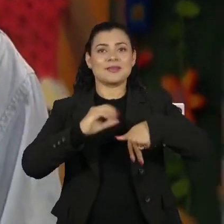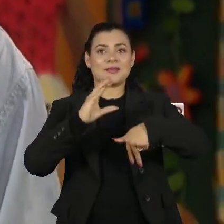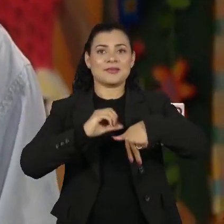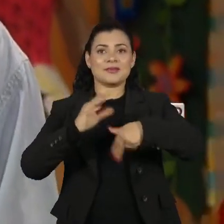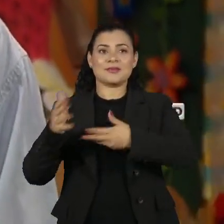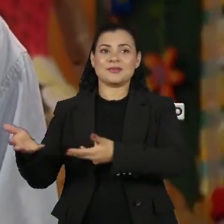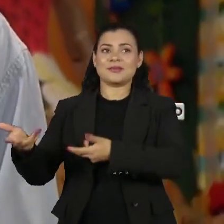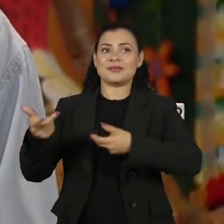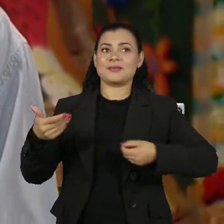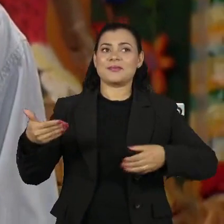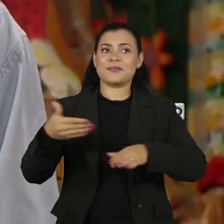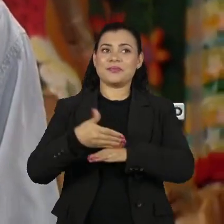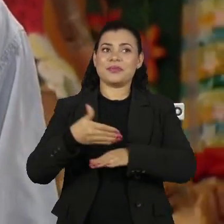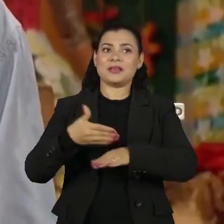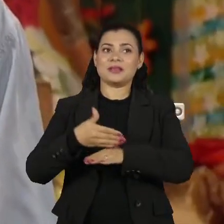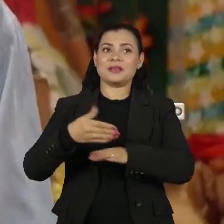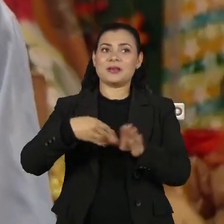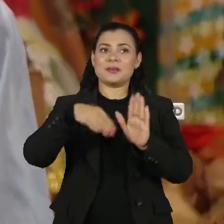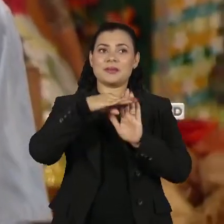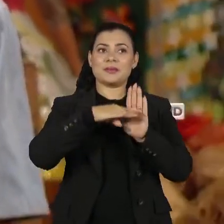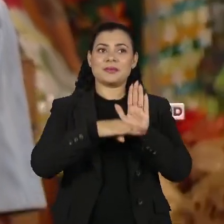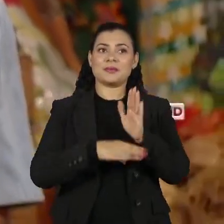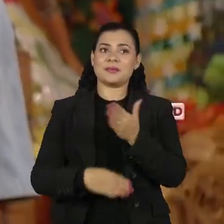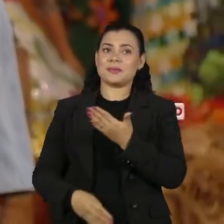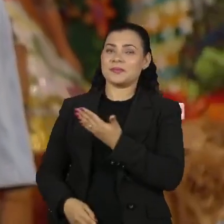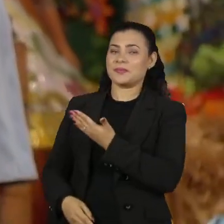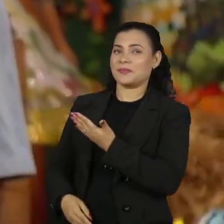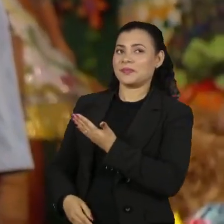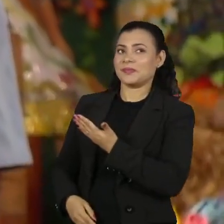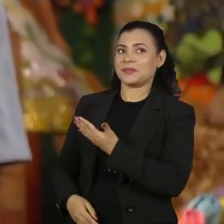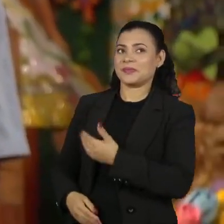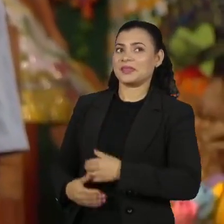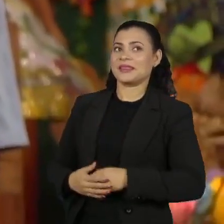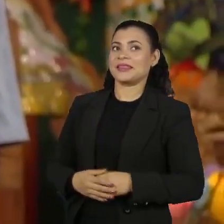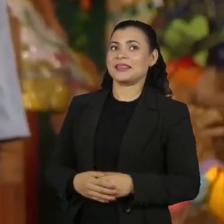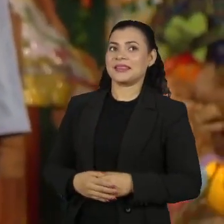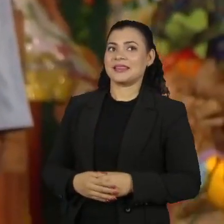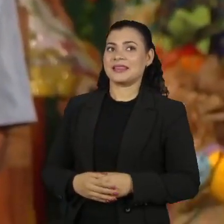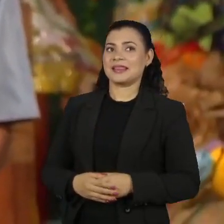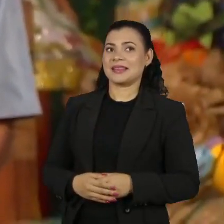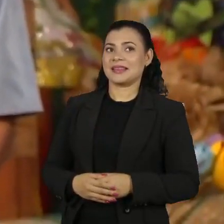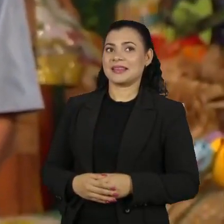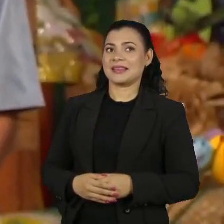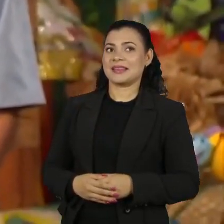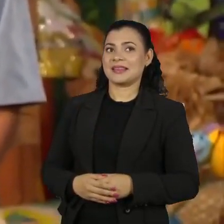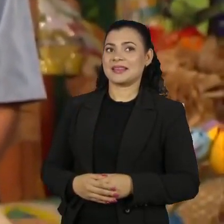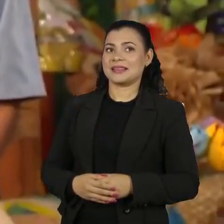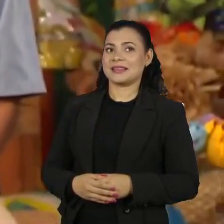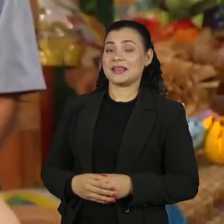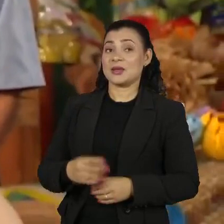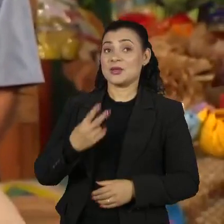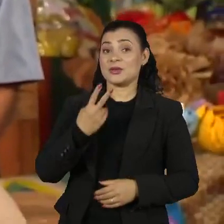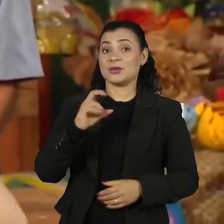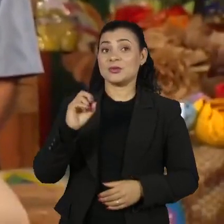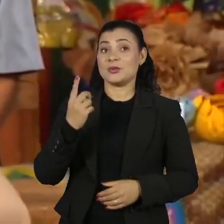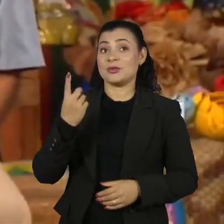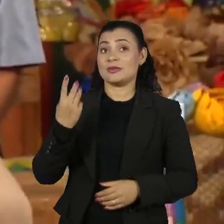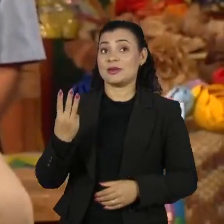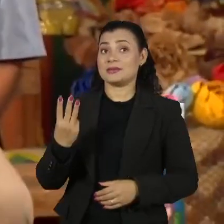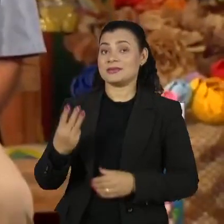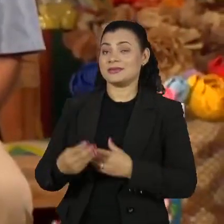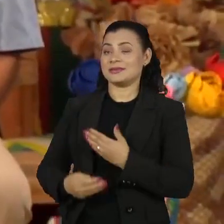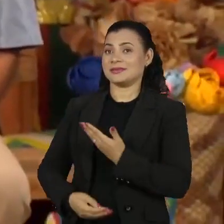ela participou de diversos programas, entre eles O Senhor Brasil, em 2013. Eu não serei